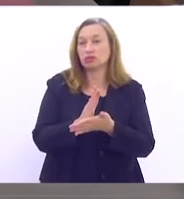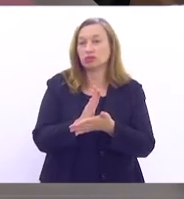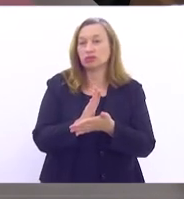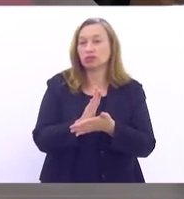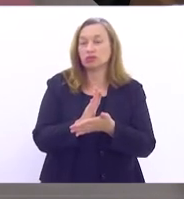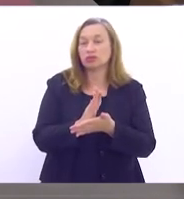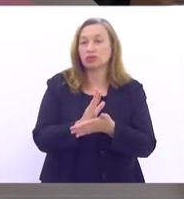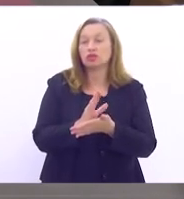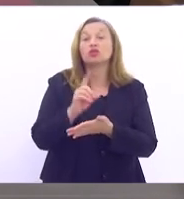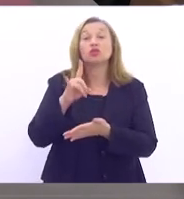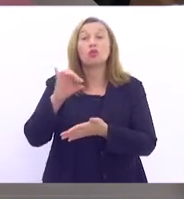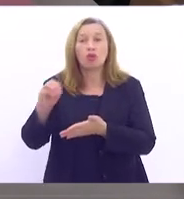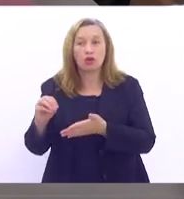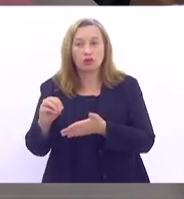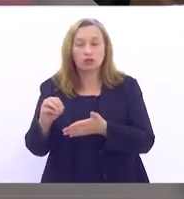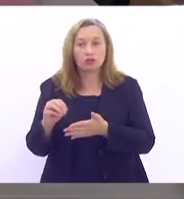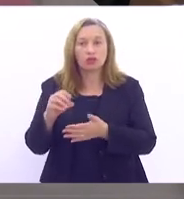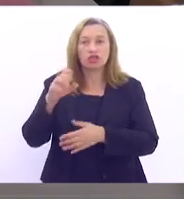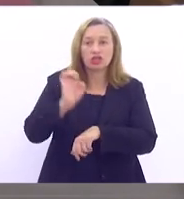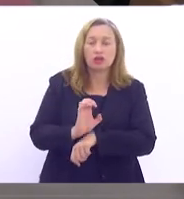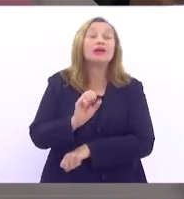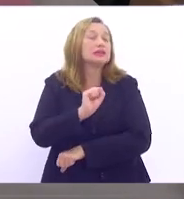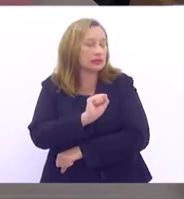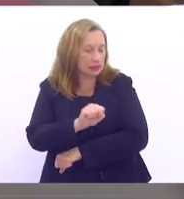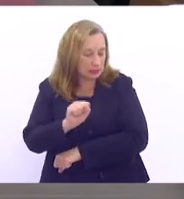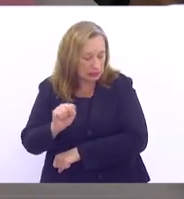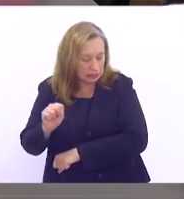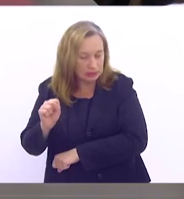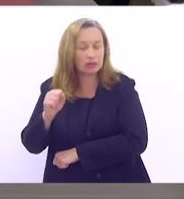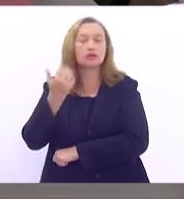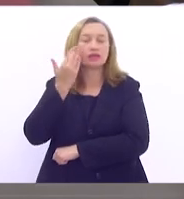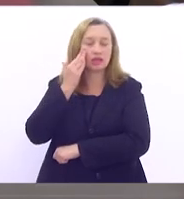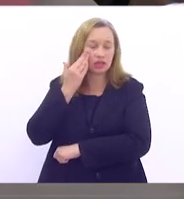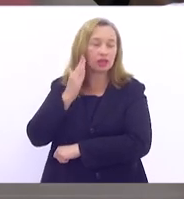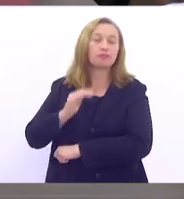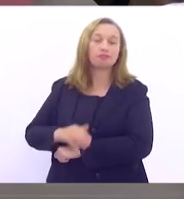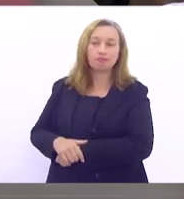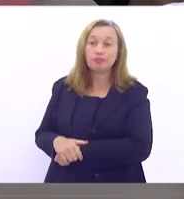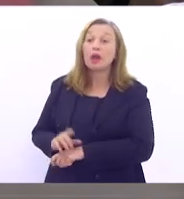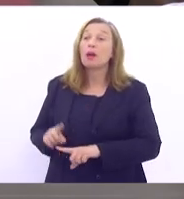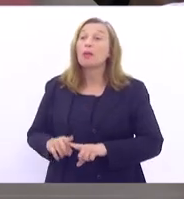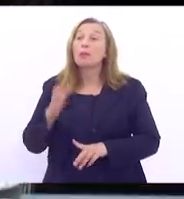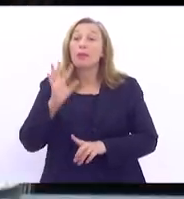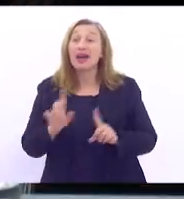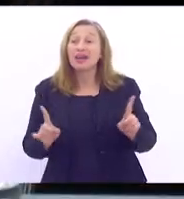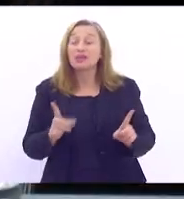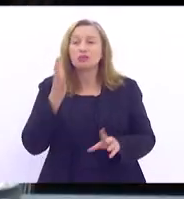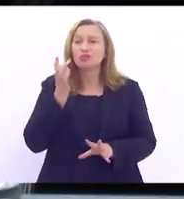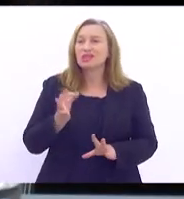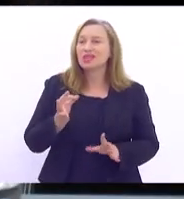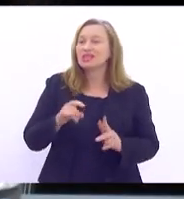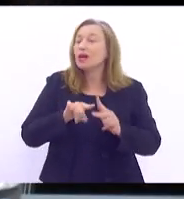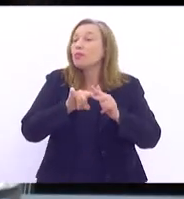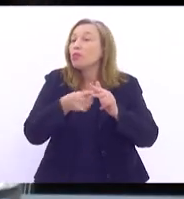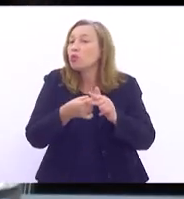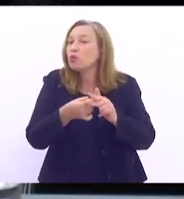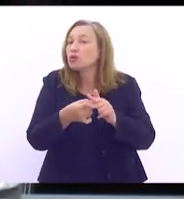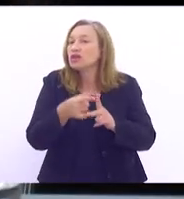do Código Tributário Estadual. Sim, senhor. Estou entendendo isso. Eu só não sei se ele está alterando